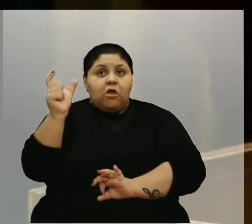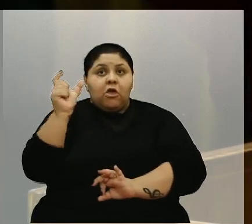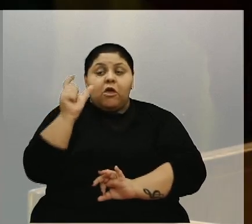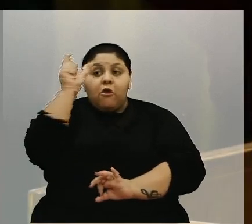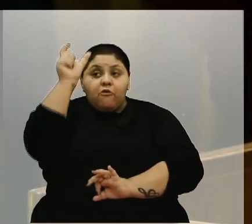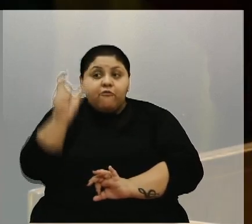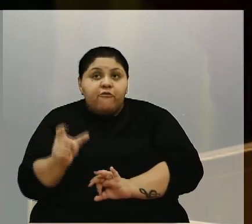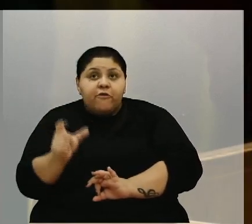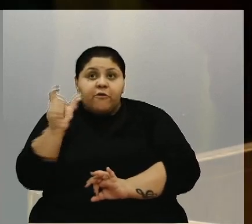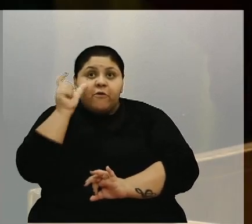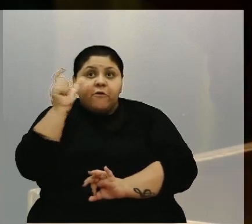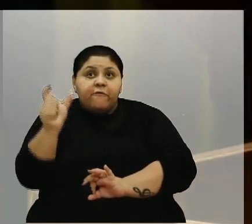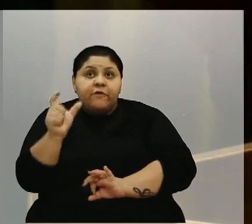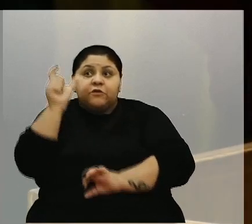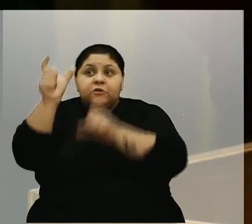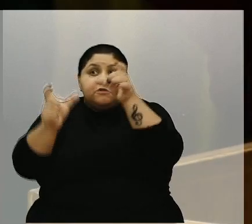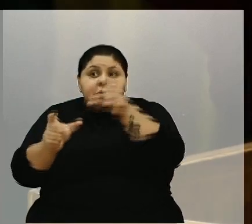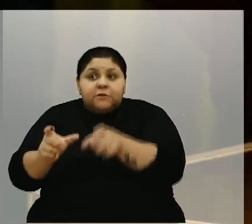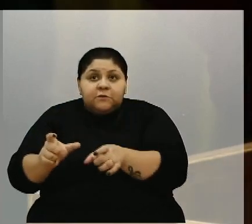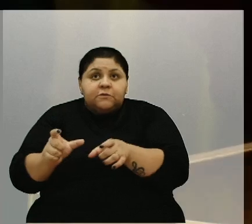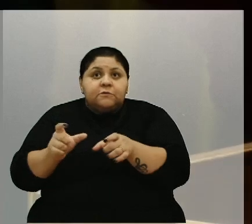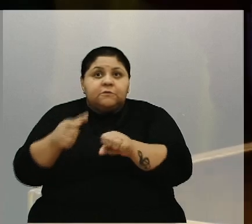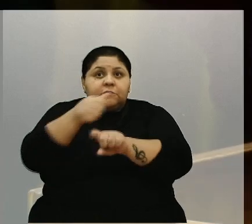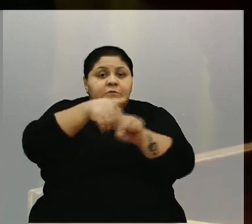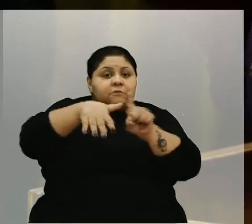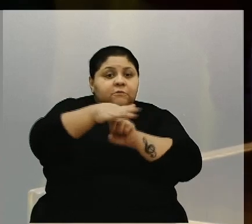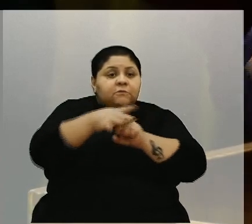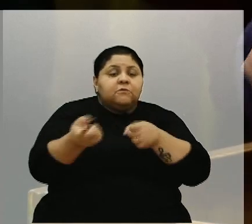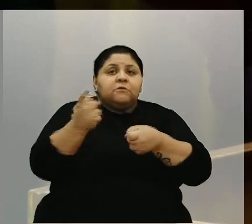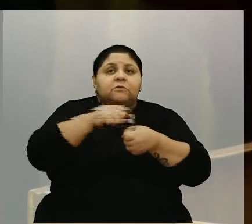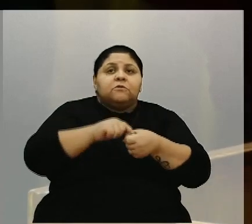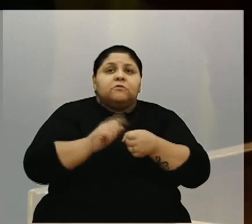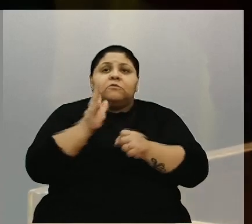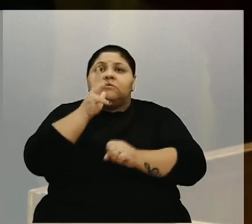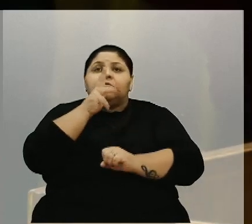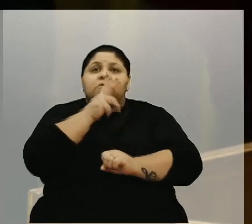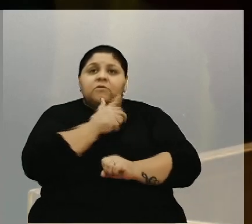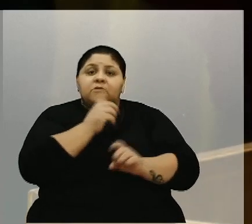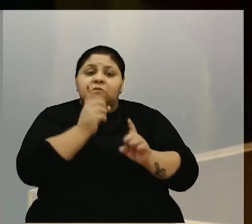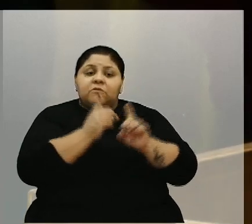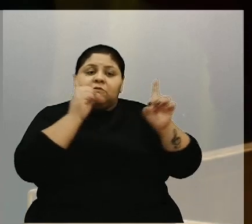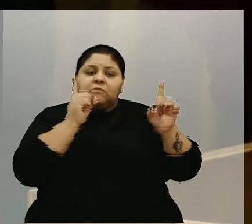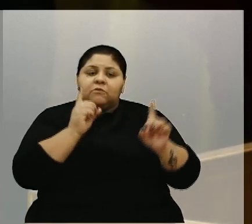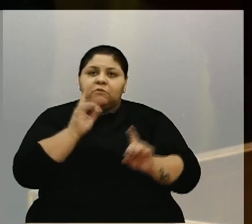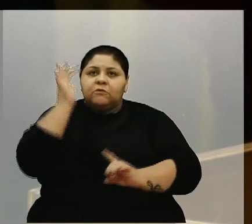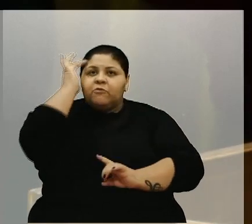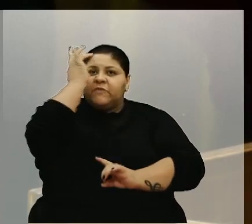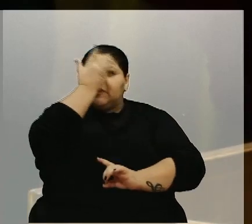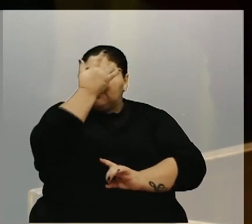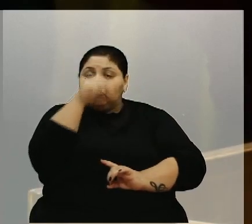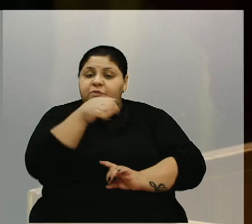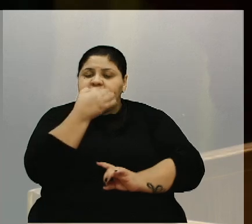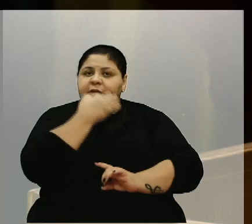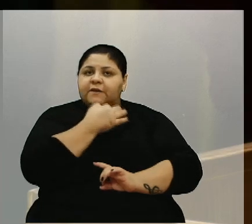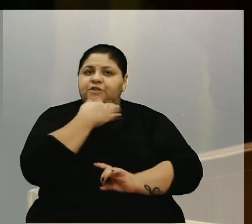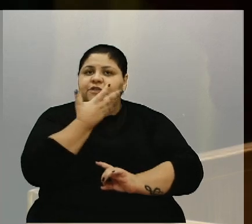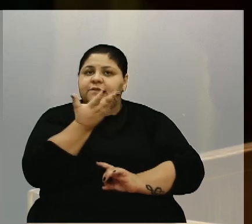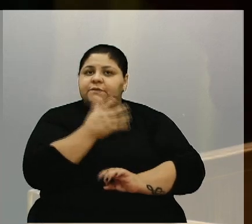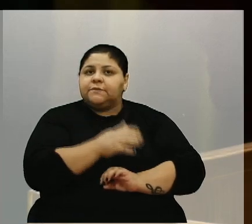querendo se ressocializar. E aí eu pergunto, quanto tempo demora uma consulta para a saúde mental no nosso município?